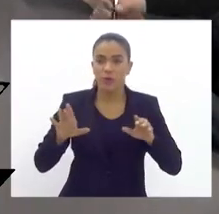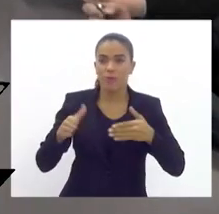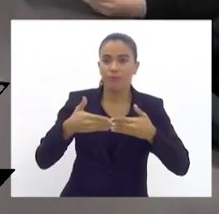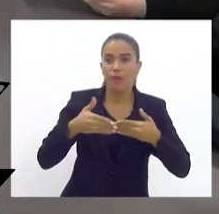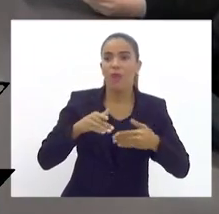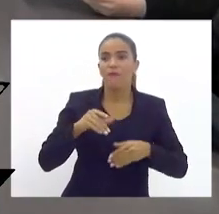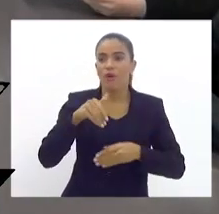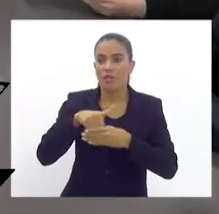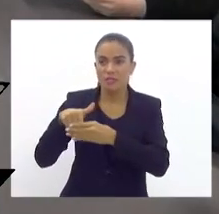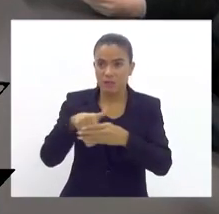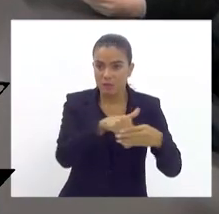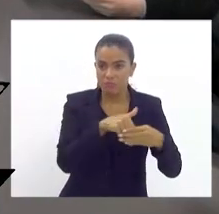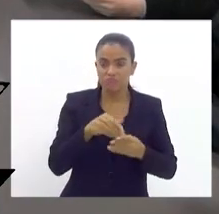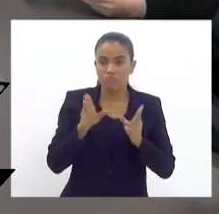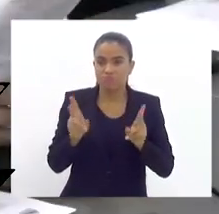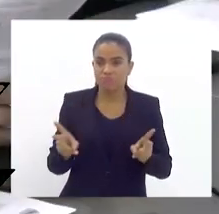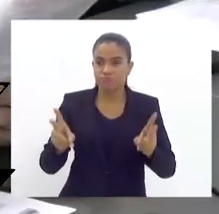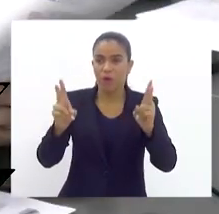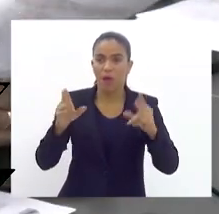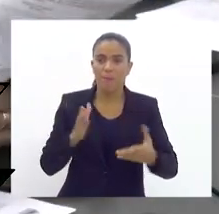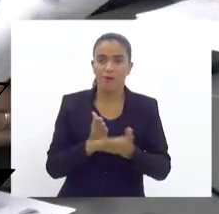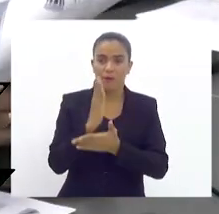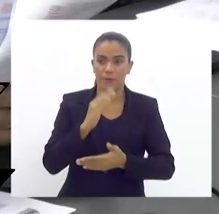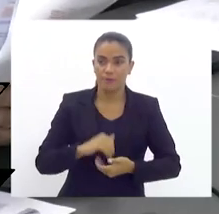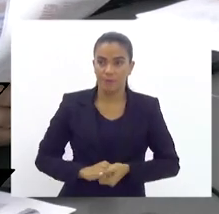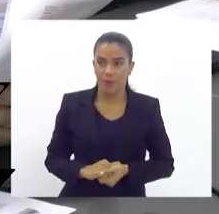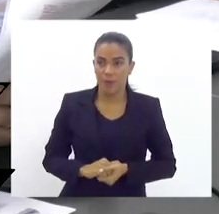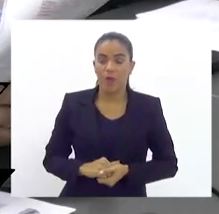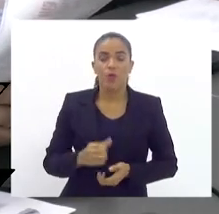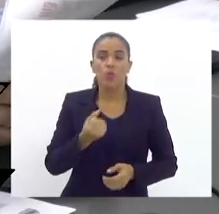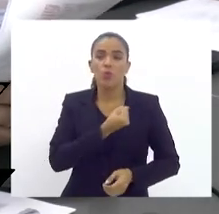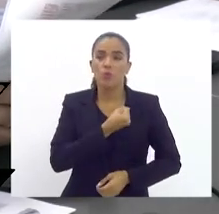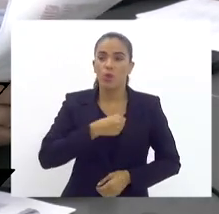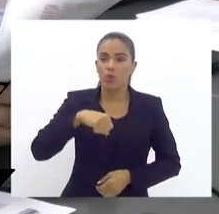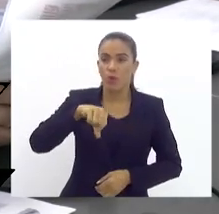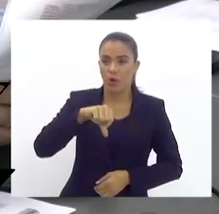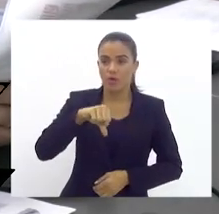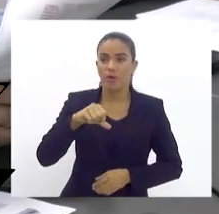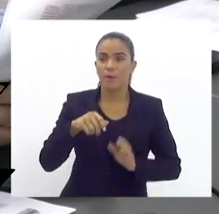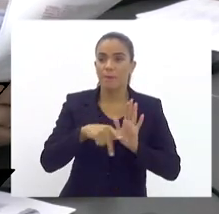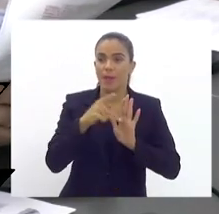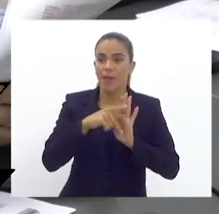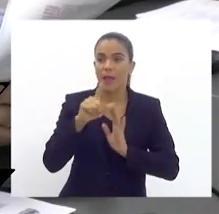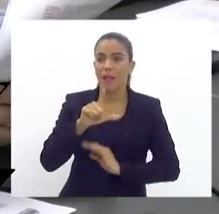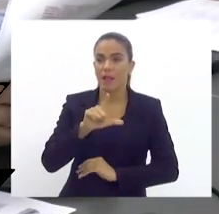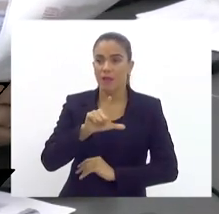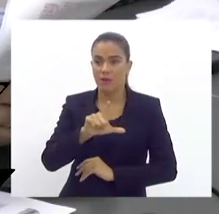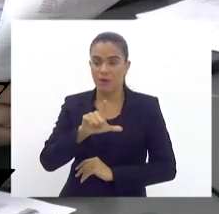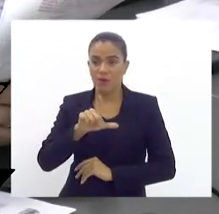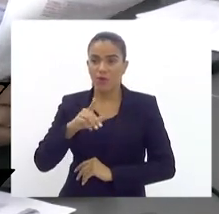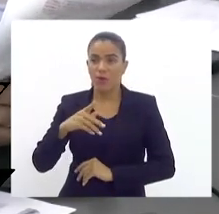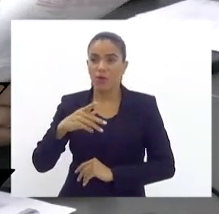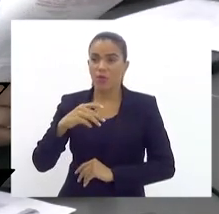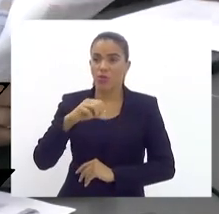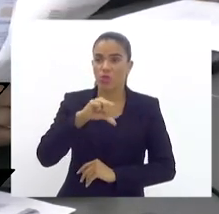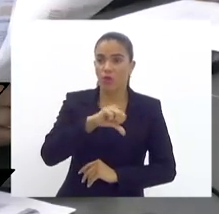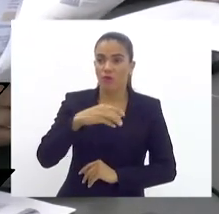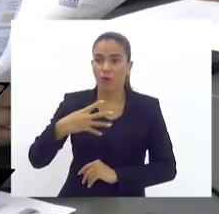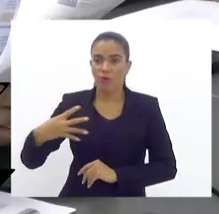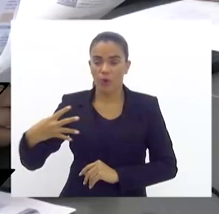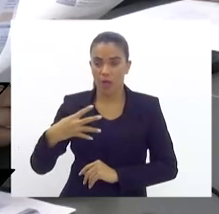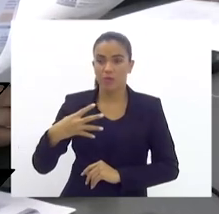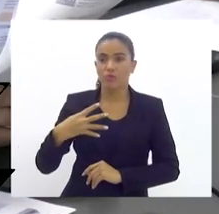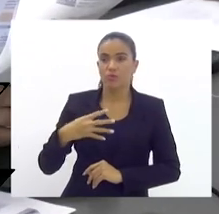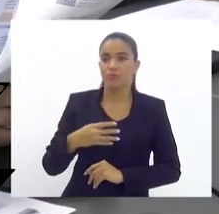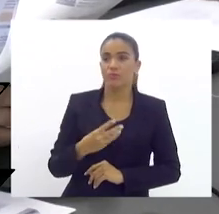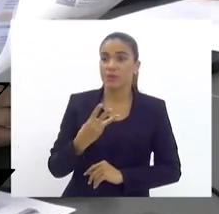votação, senhores que aprovam, permaneçam como estão. Aprovado. 9 na pauta é o PL 4430 de 21, de autoria do deputado Rodrigo Amorim, que veda